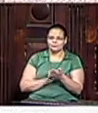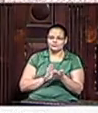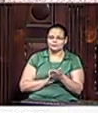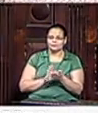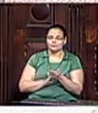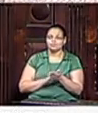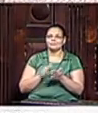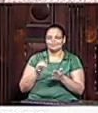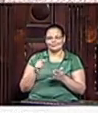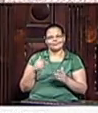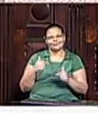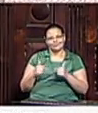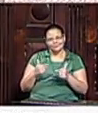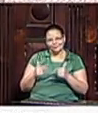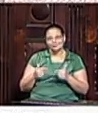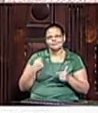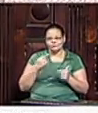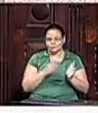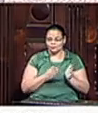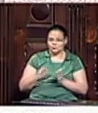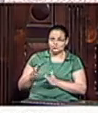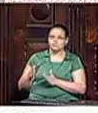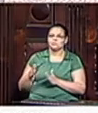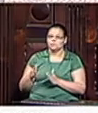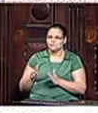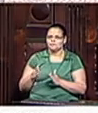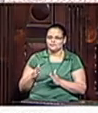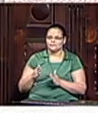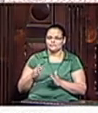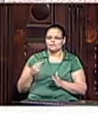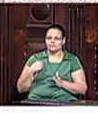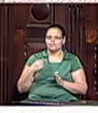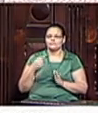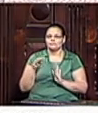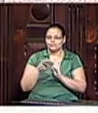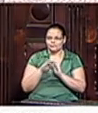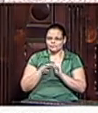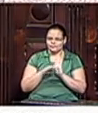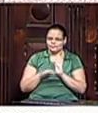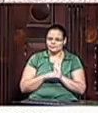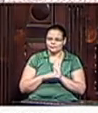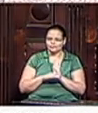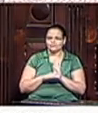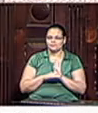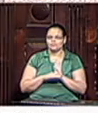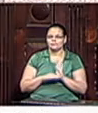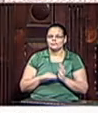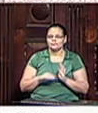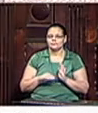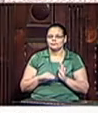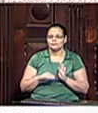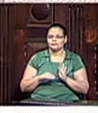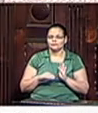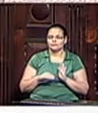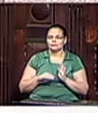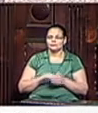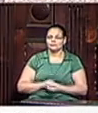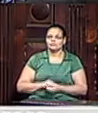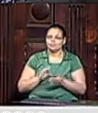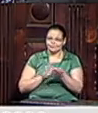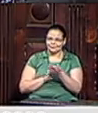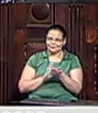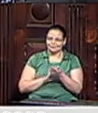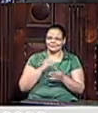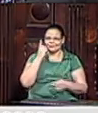condução dos trabalhos, pela imposição da ordem. Votamos a pauta e iniciamos a ordem do dia. Encerramos a ordem do dia.